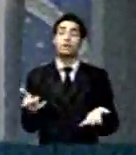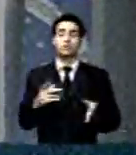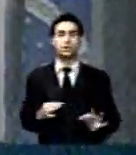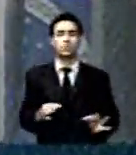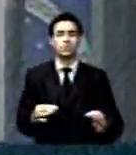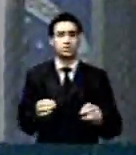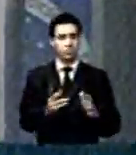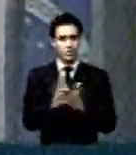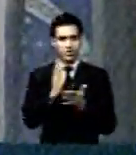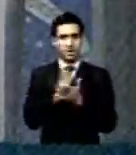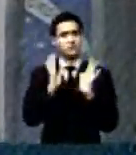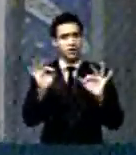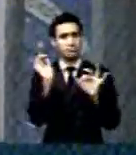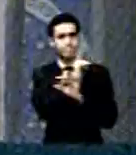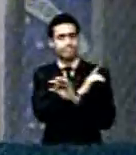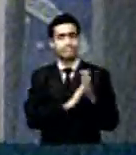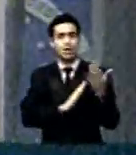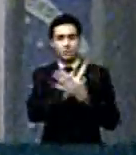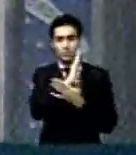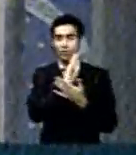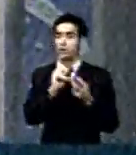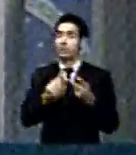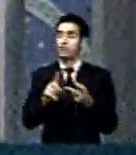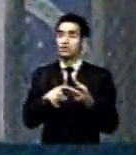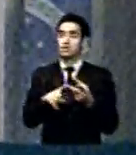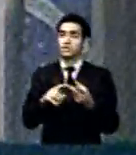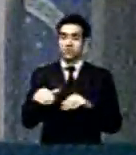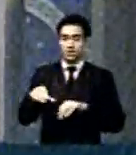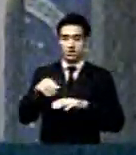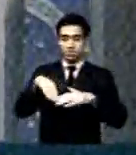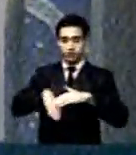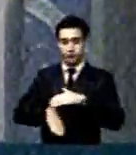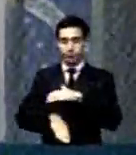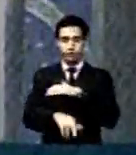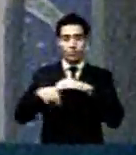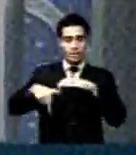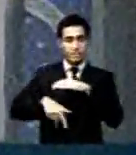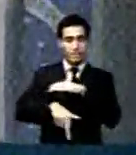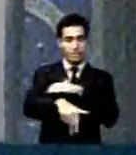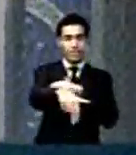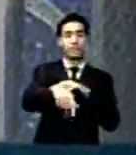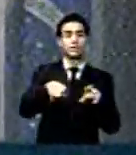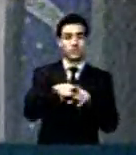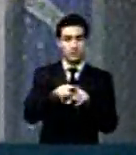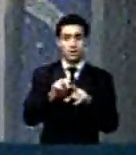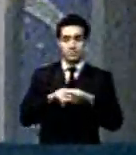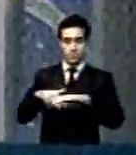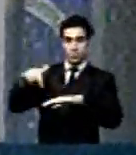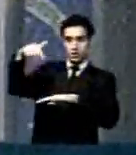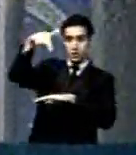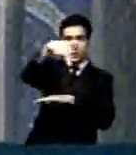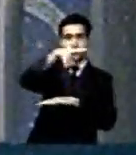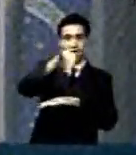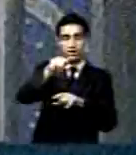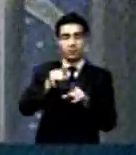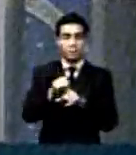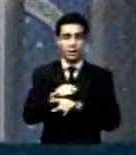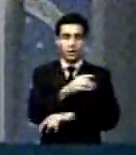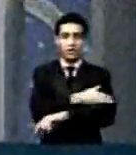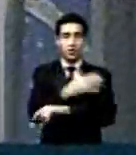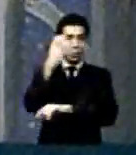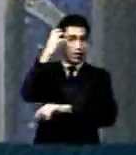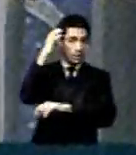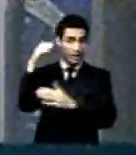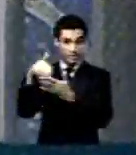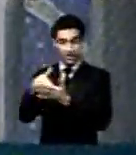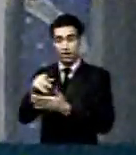projetos aprovados, a duplicação da passagem urbana, bem como também de Rondonópolis, Cuiabá até Posto